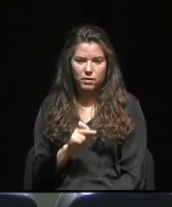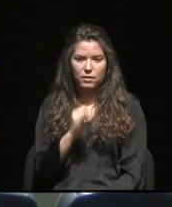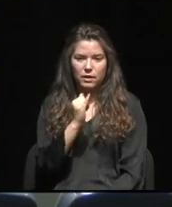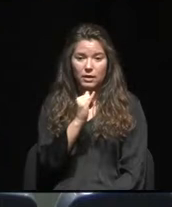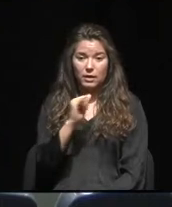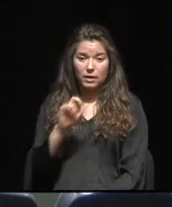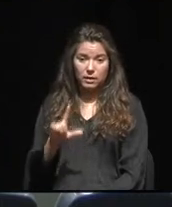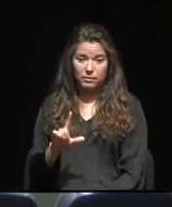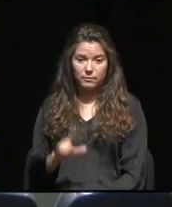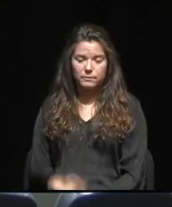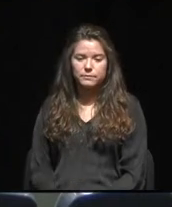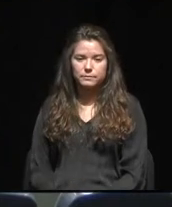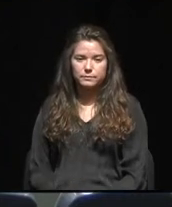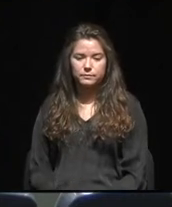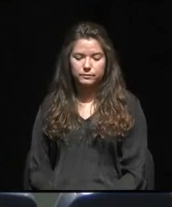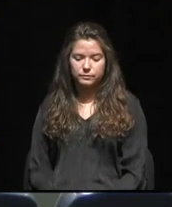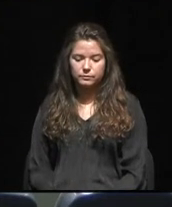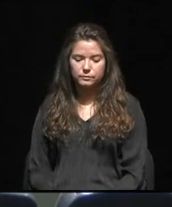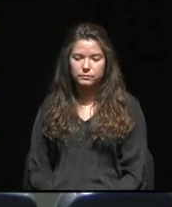liberal